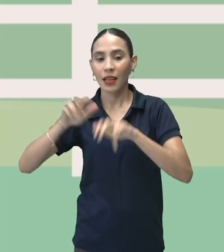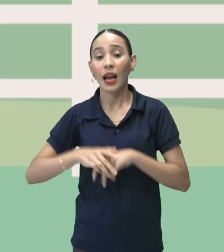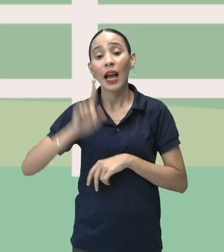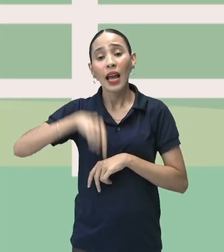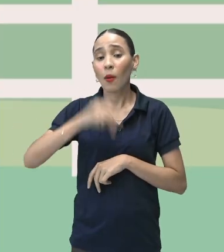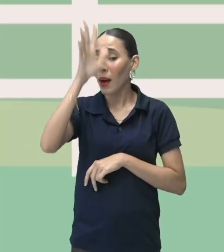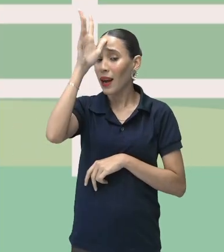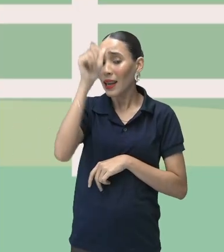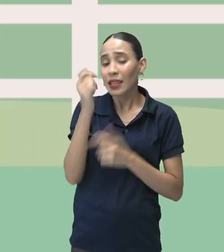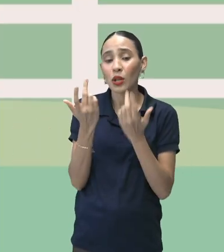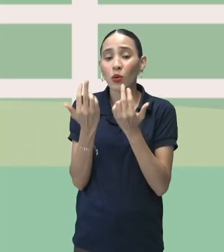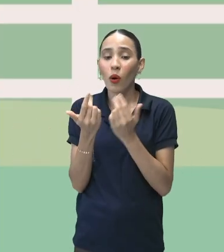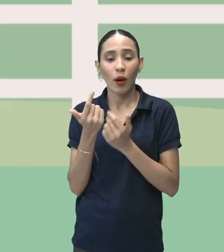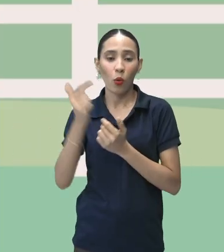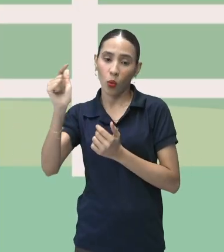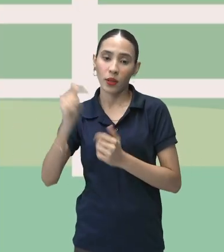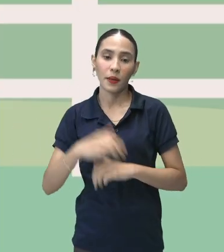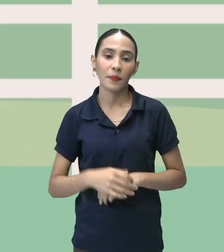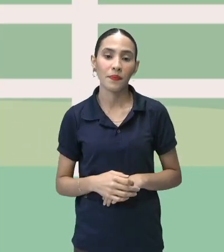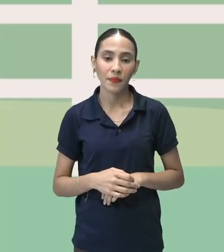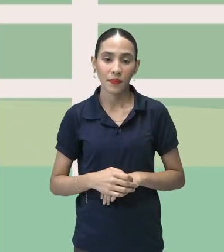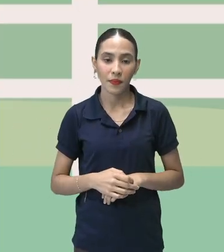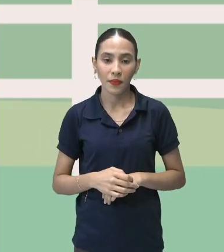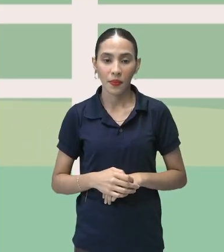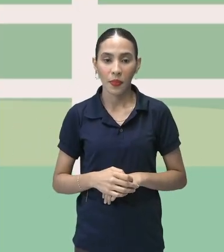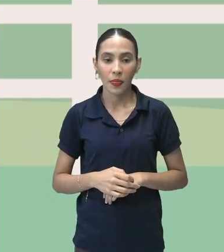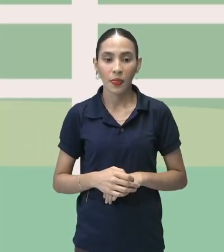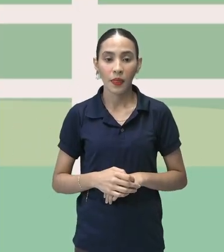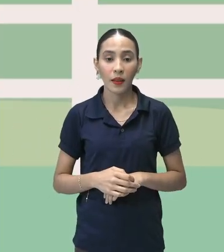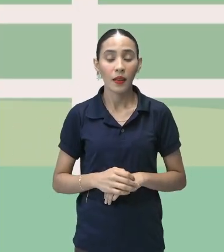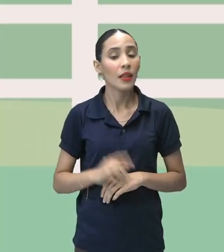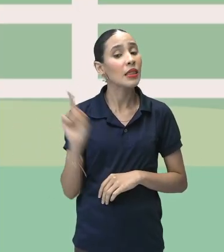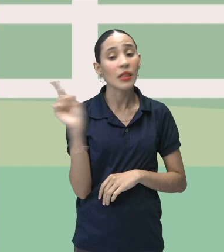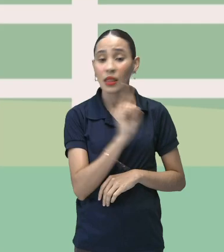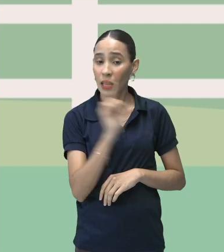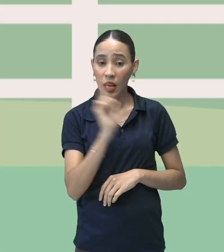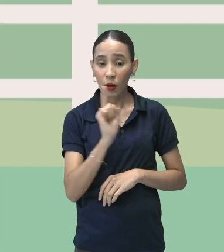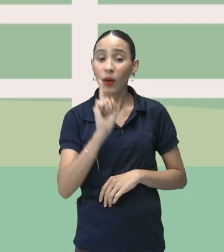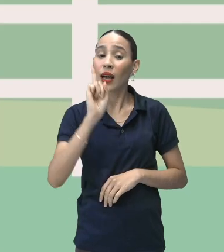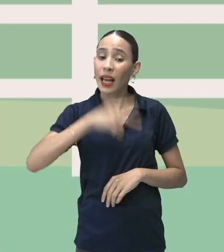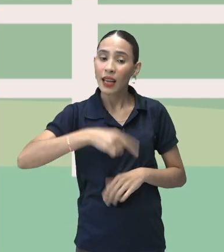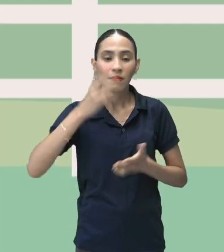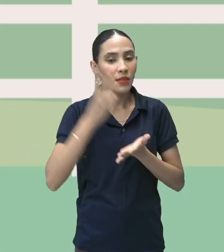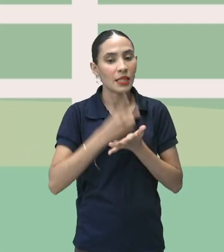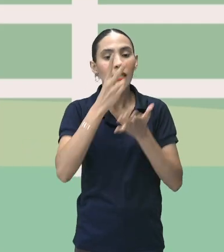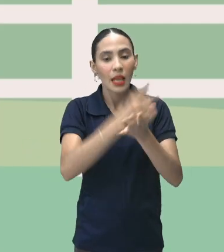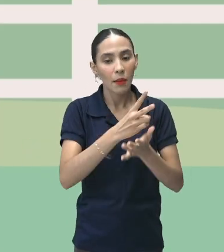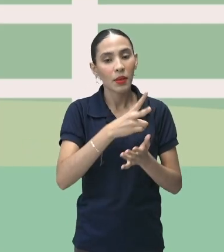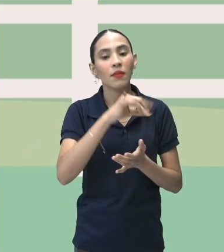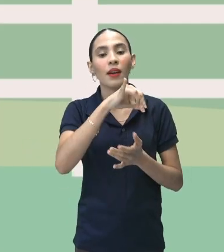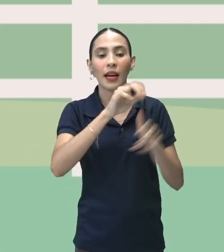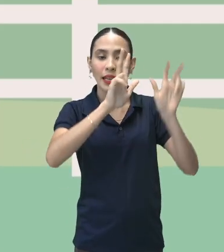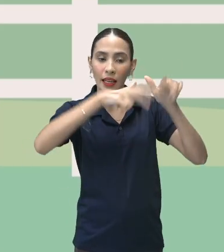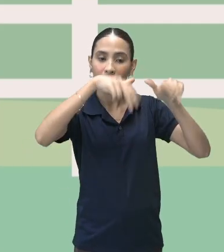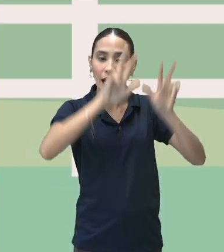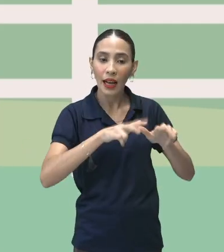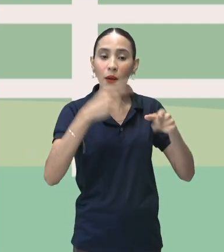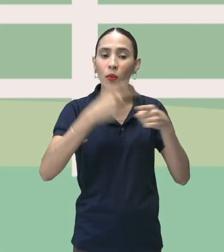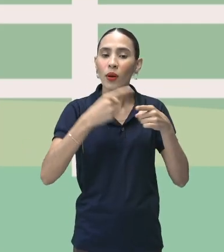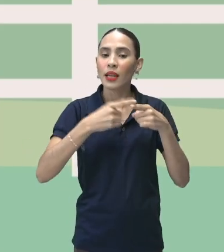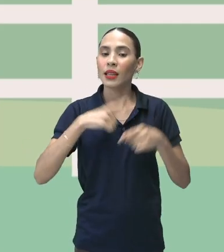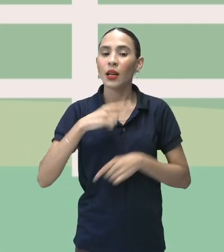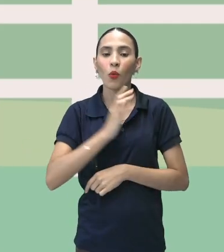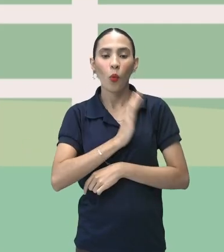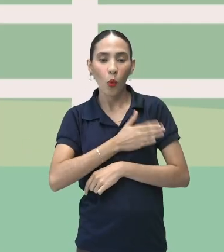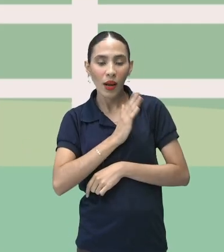uma galinha como as outras. Não! Ela é e sempre será uma águia, pois tem um